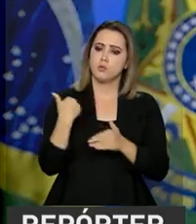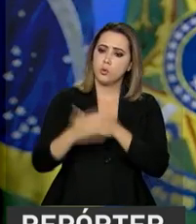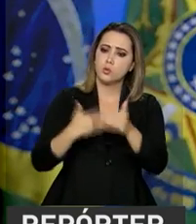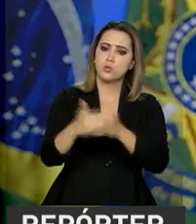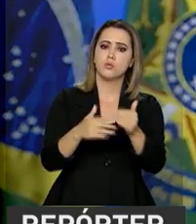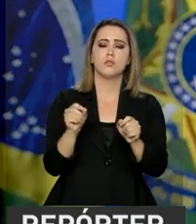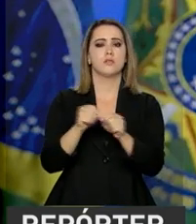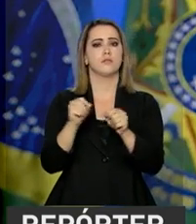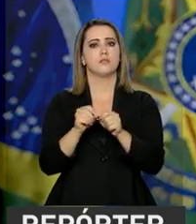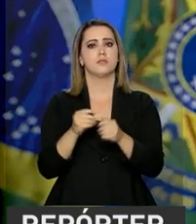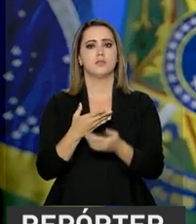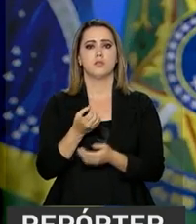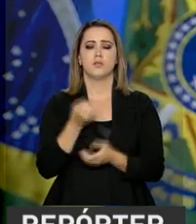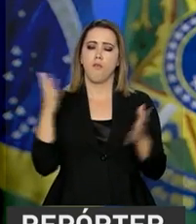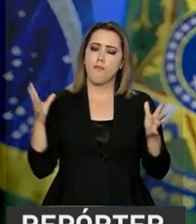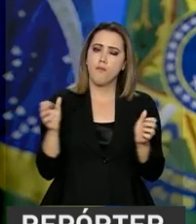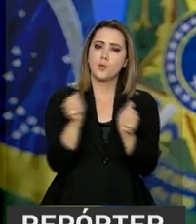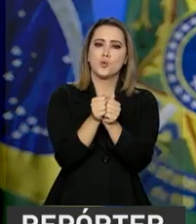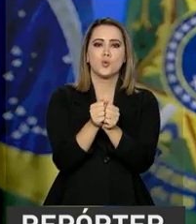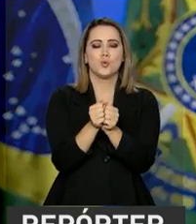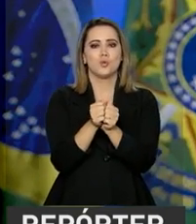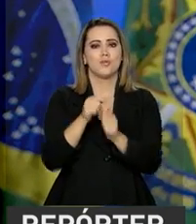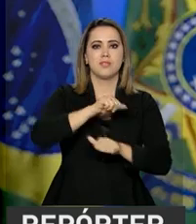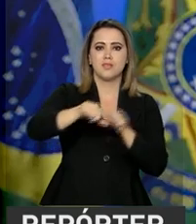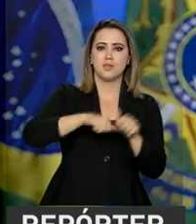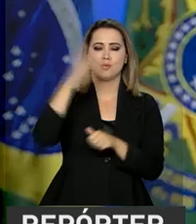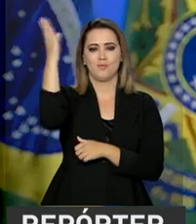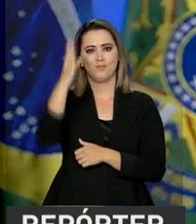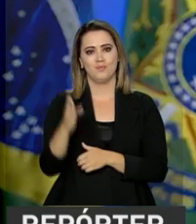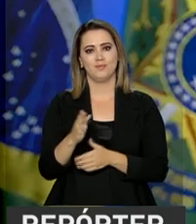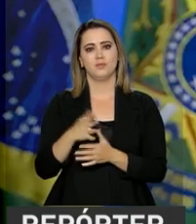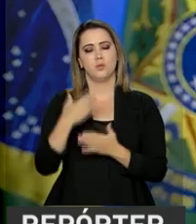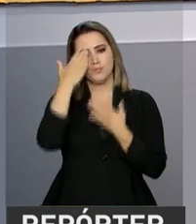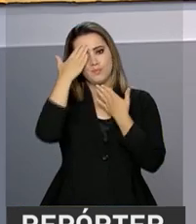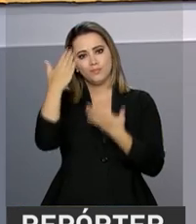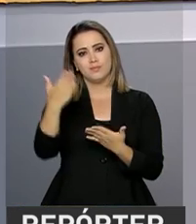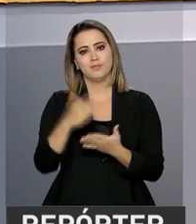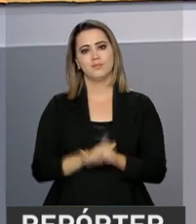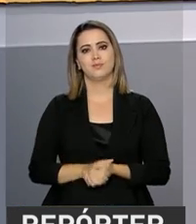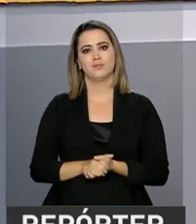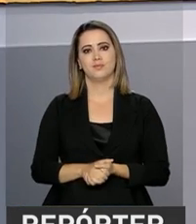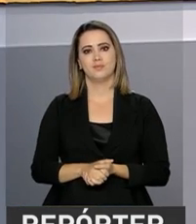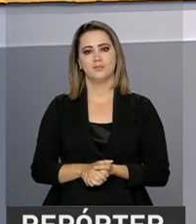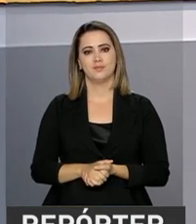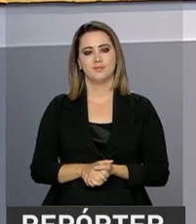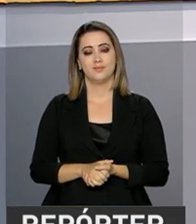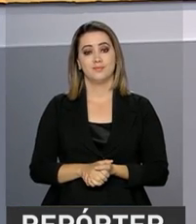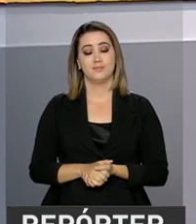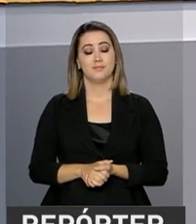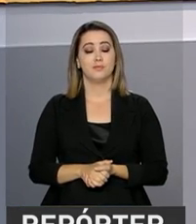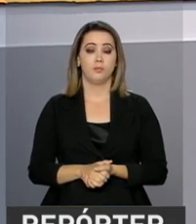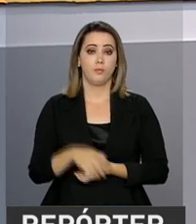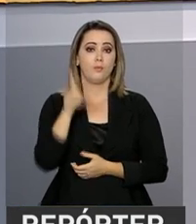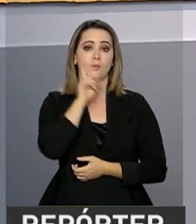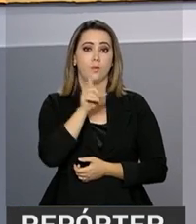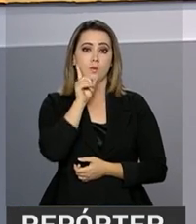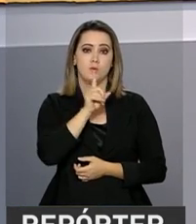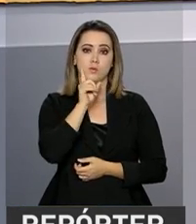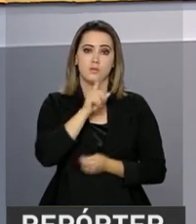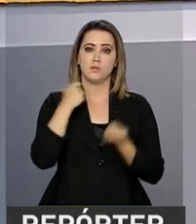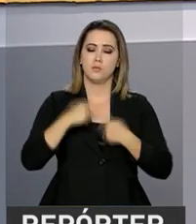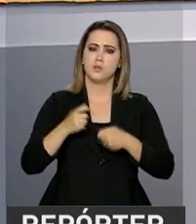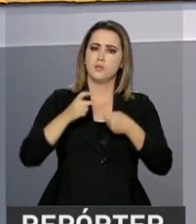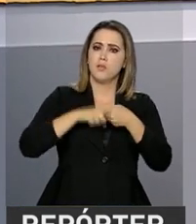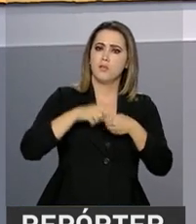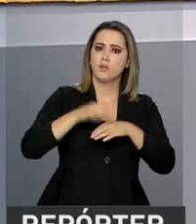continuarei a fazer vamos juntos transformar o país Obrigado os Estados Unidos devem retomar a